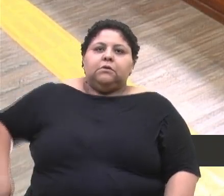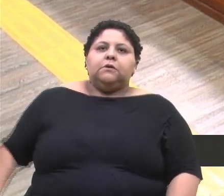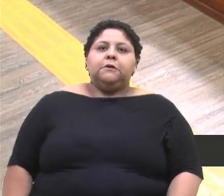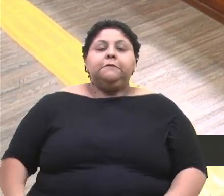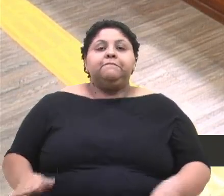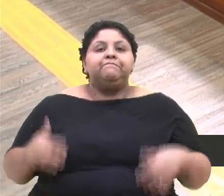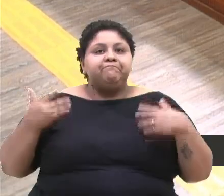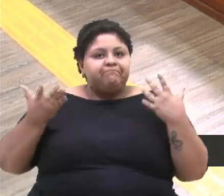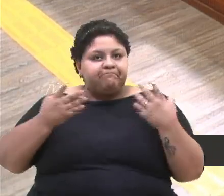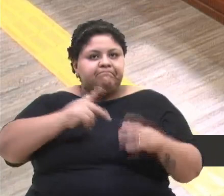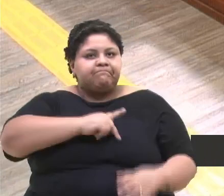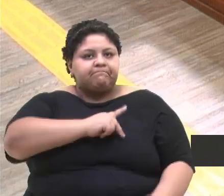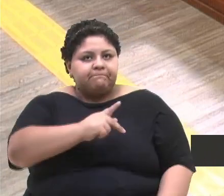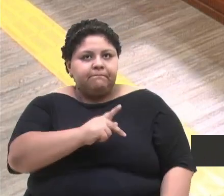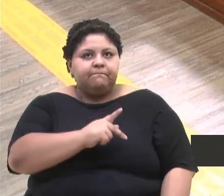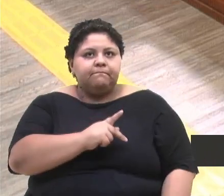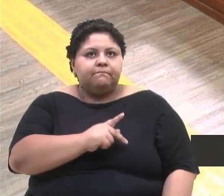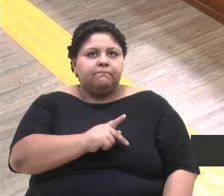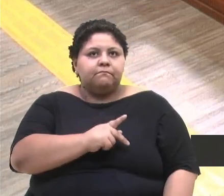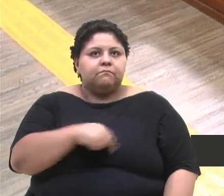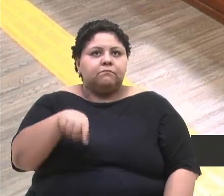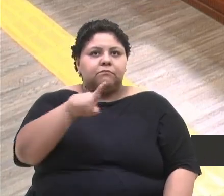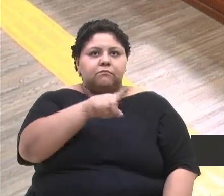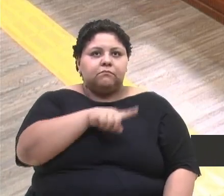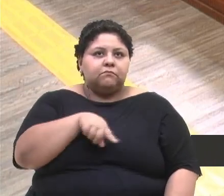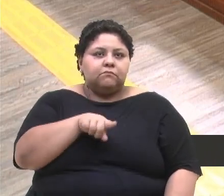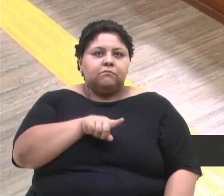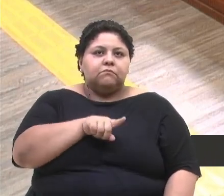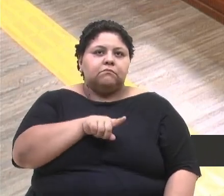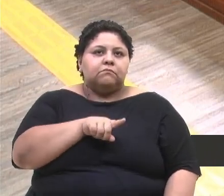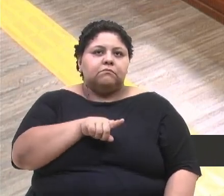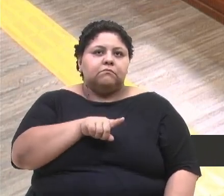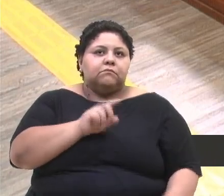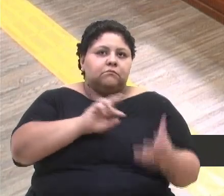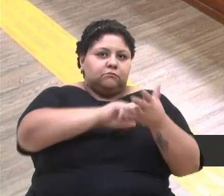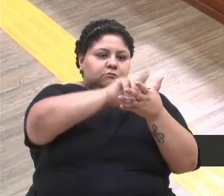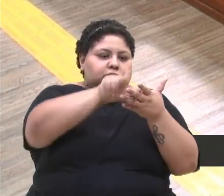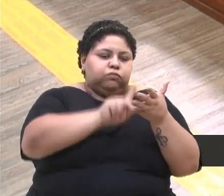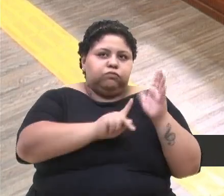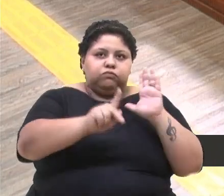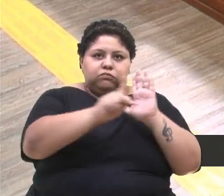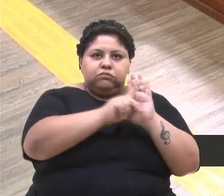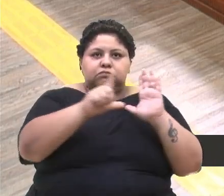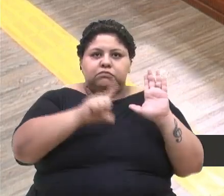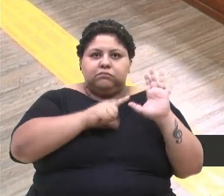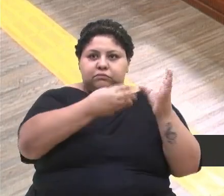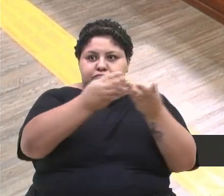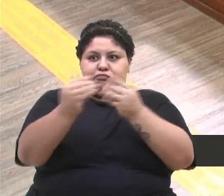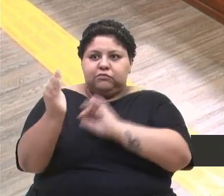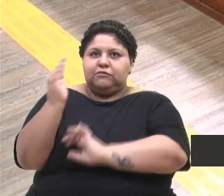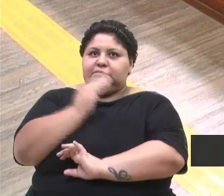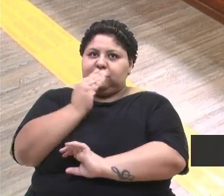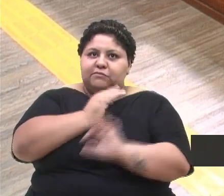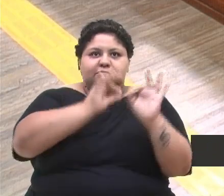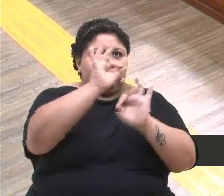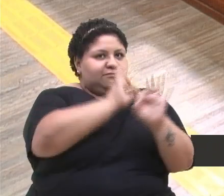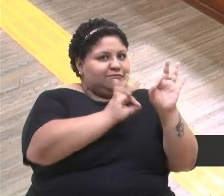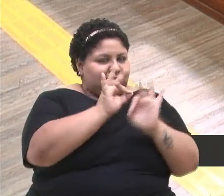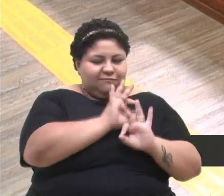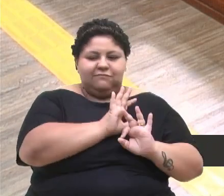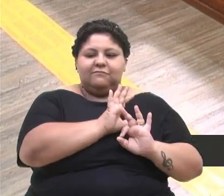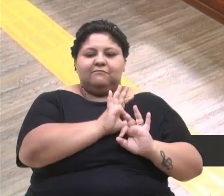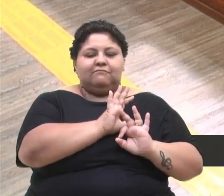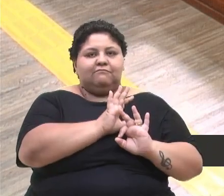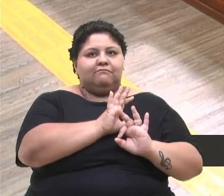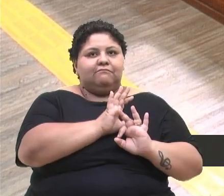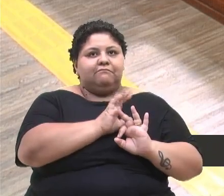Então, presidente, nós estamos no... São vários projetos aqui, tem que ter bastante agilidade e organização, senão